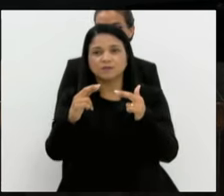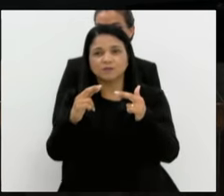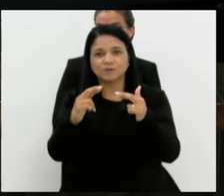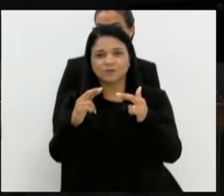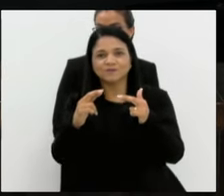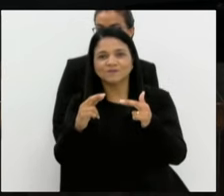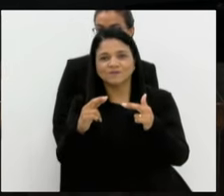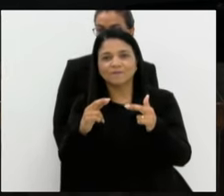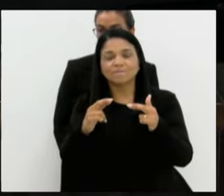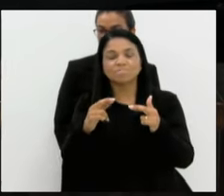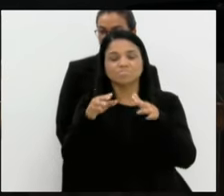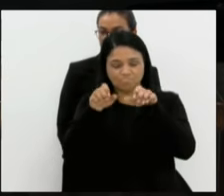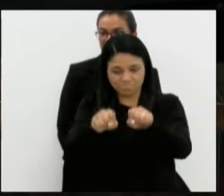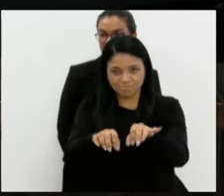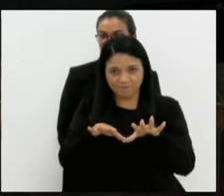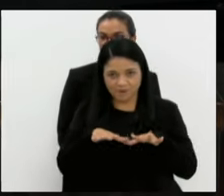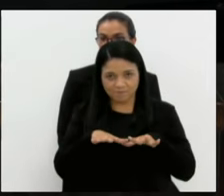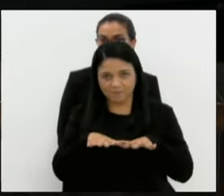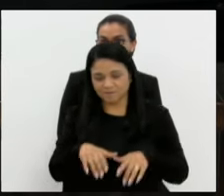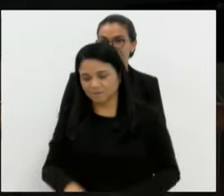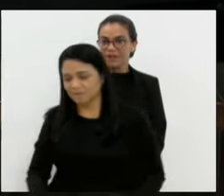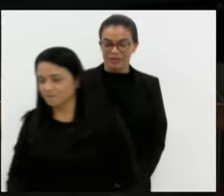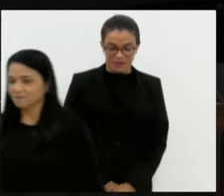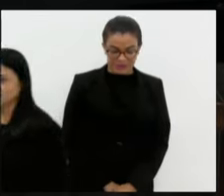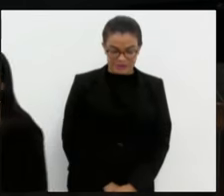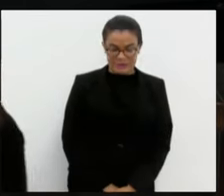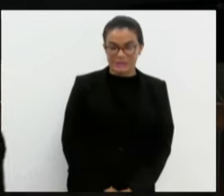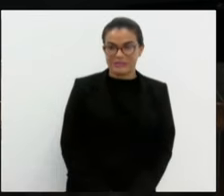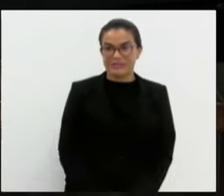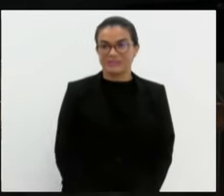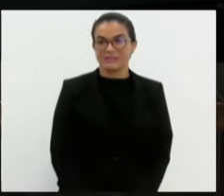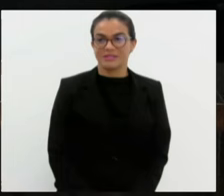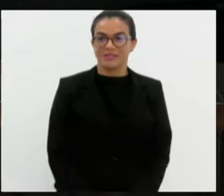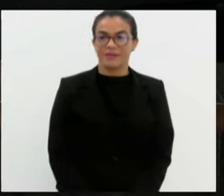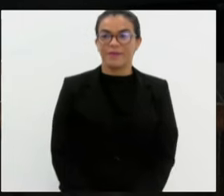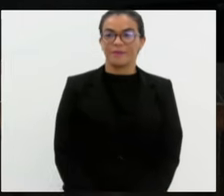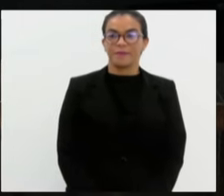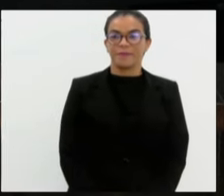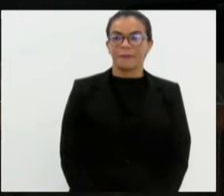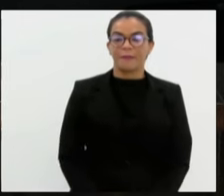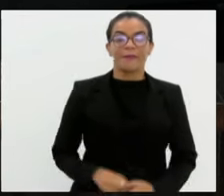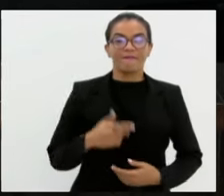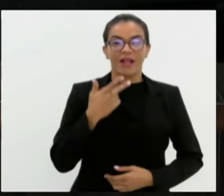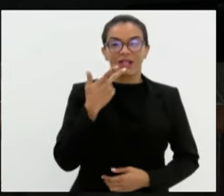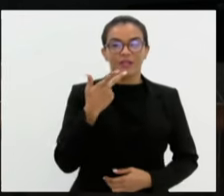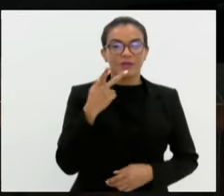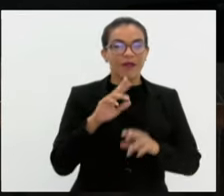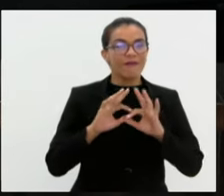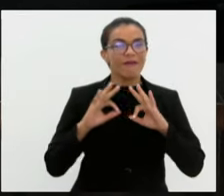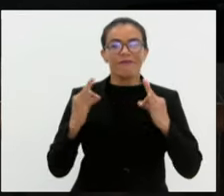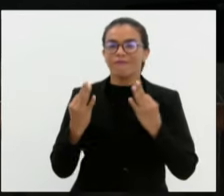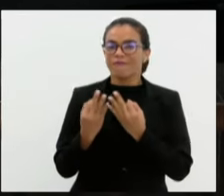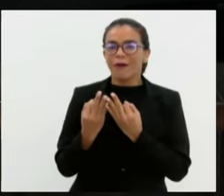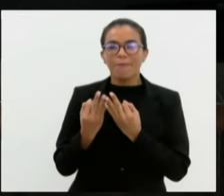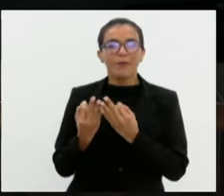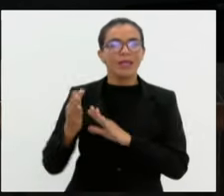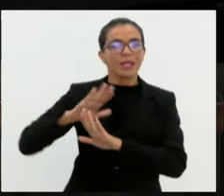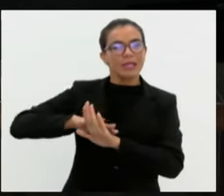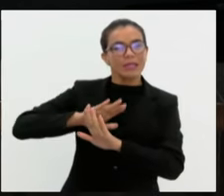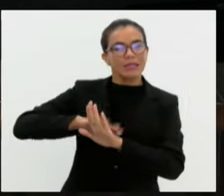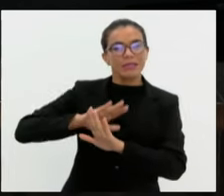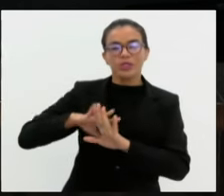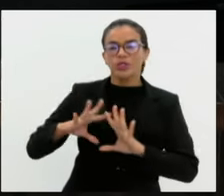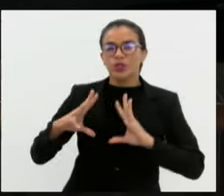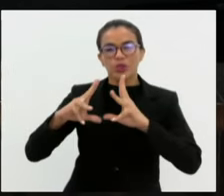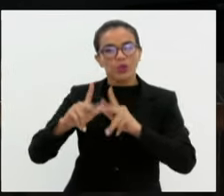porque hoje nós não estamos falando do parlamentar, nós estamos falando, tá, da família do parlamentar, de todo o grupo